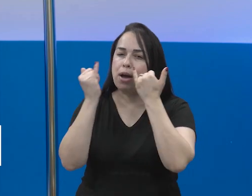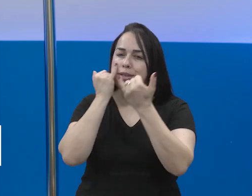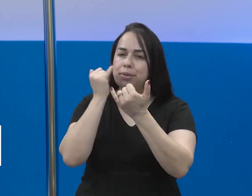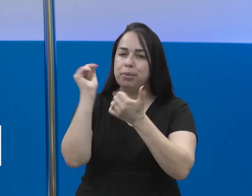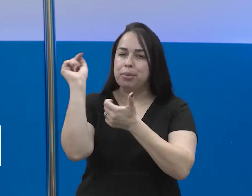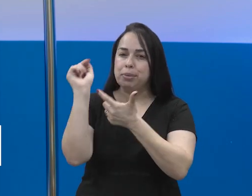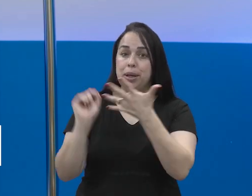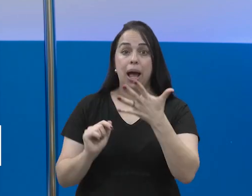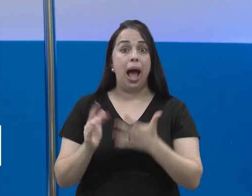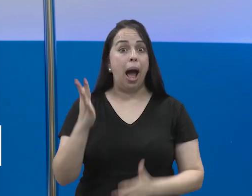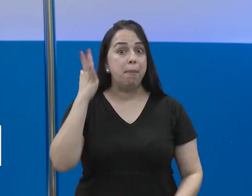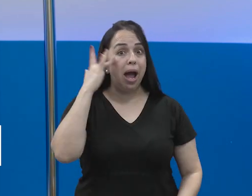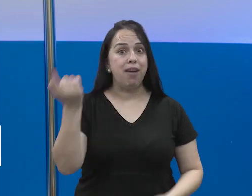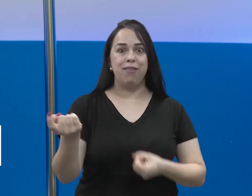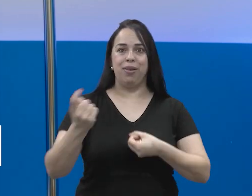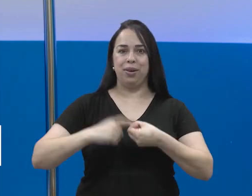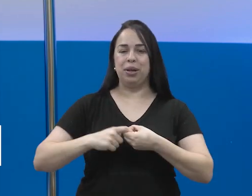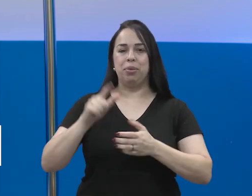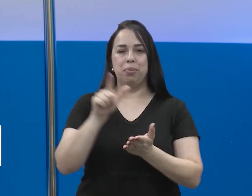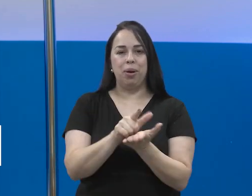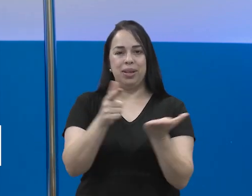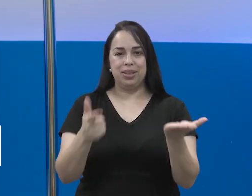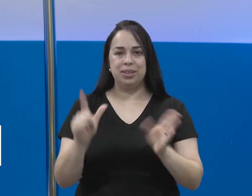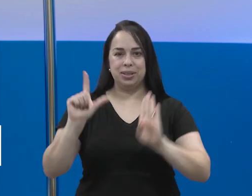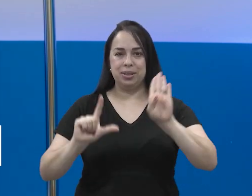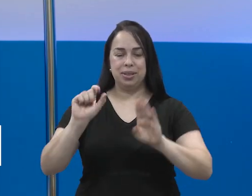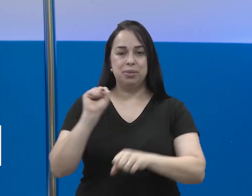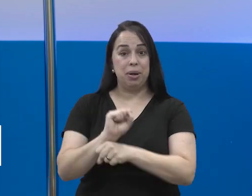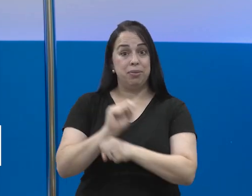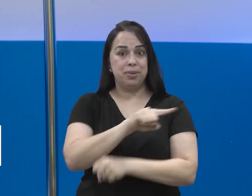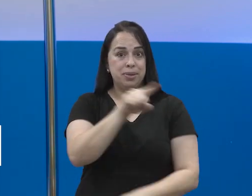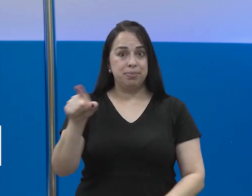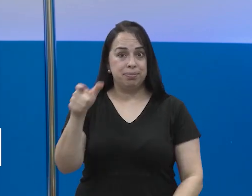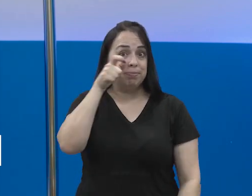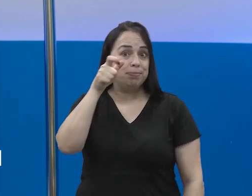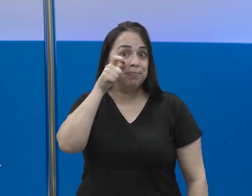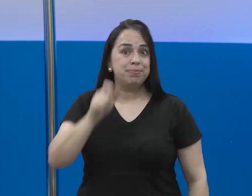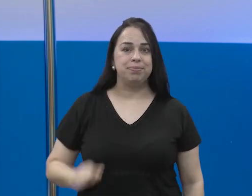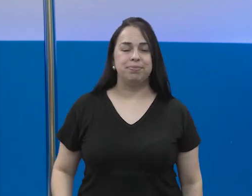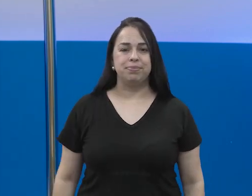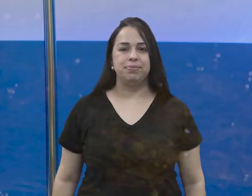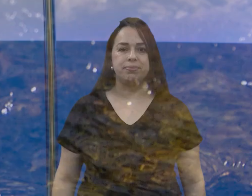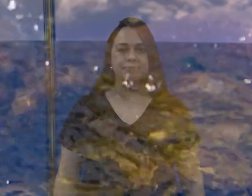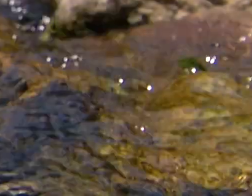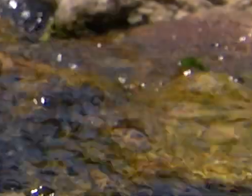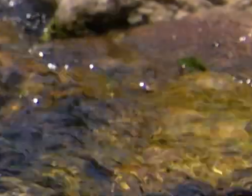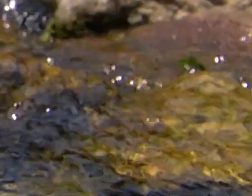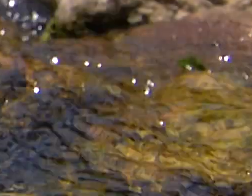encontra todo o nosso conteúdo. Amanhã estaremos de volta e eu espero você. Tchau, tchau.